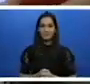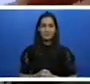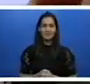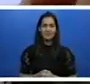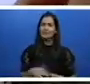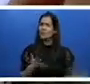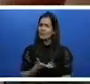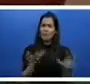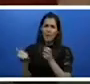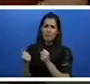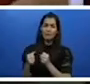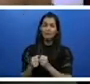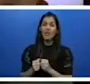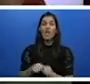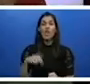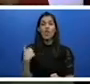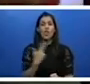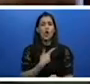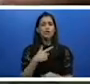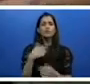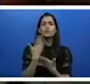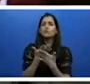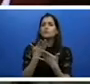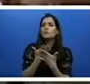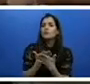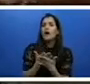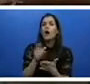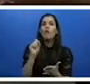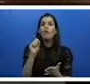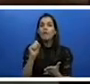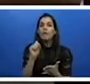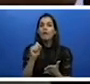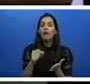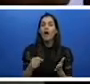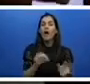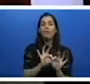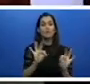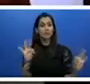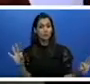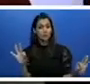vamos lá. Nós vamos estudar as medidas de comprimento na representação decimal.